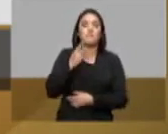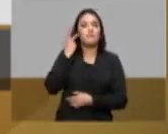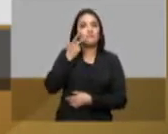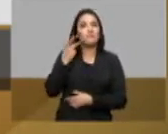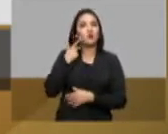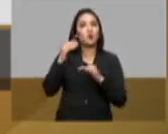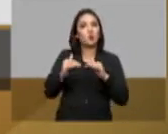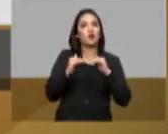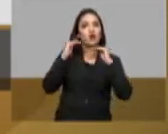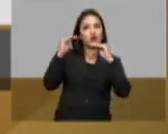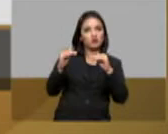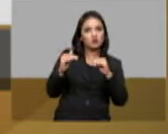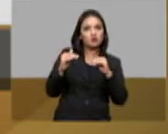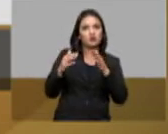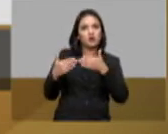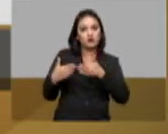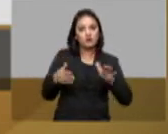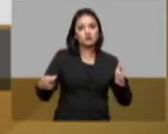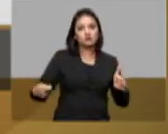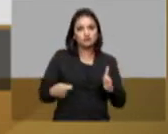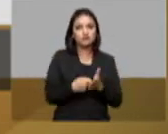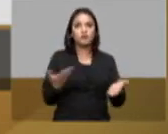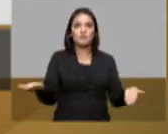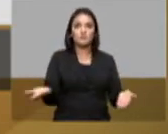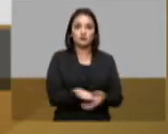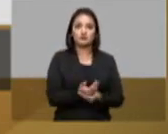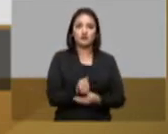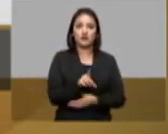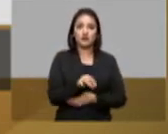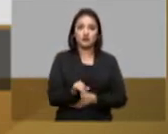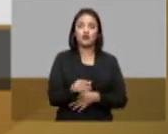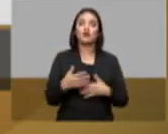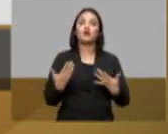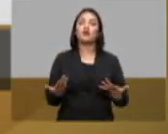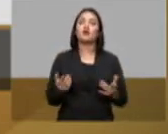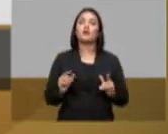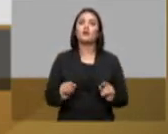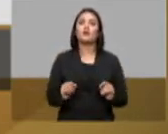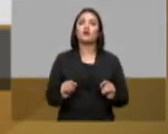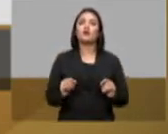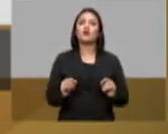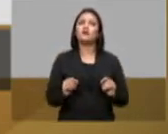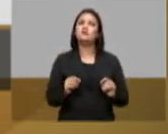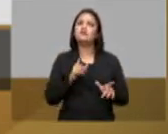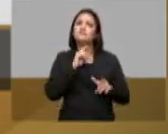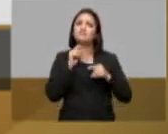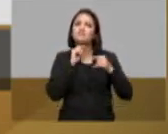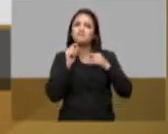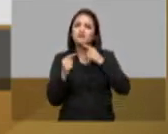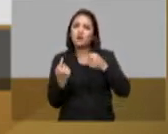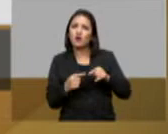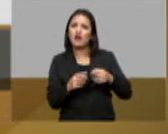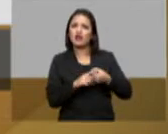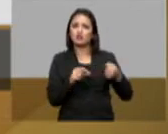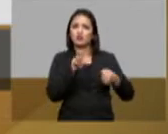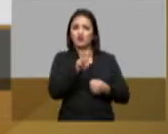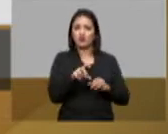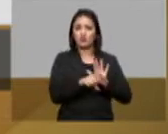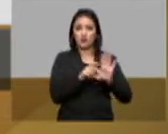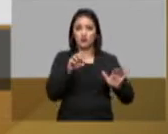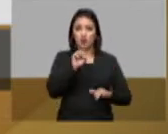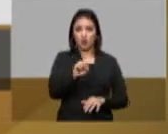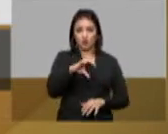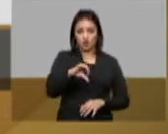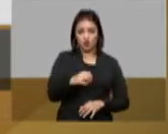República ajuizou a presente ação direta de inconstitucionalidade, questionando o artigo 5º, parágrafos 8º, 9º,